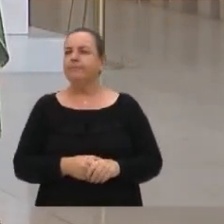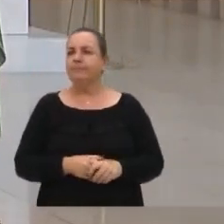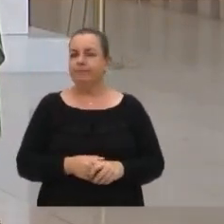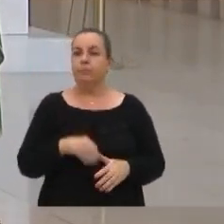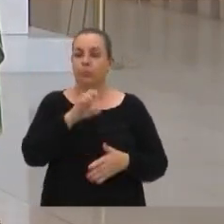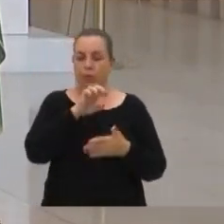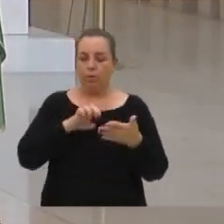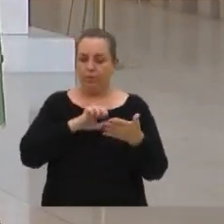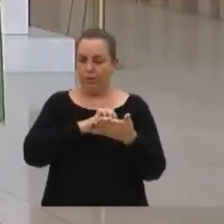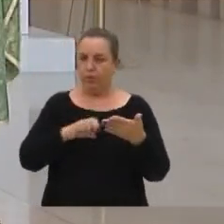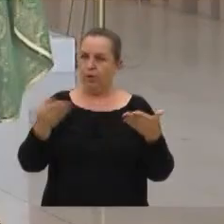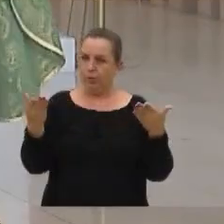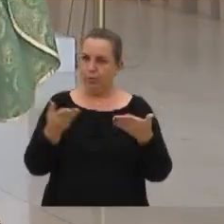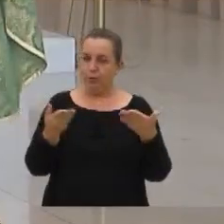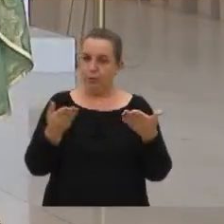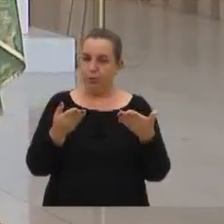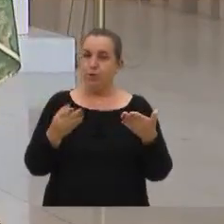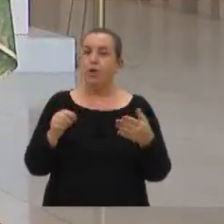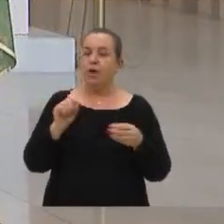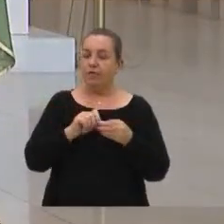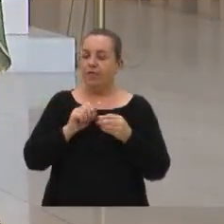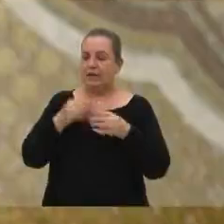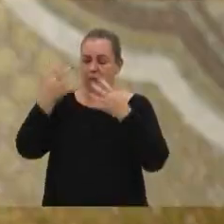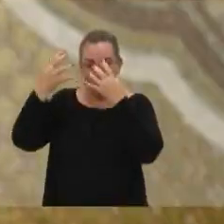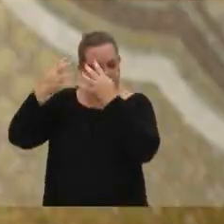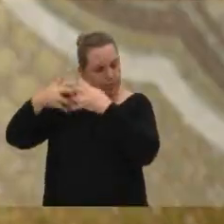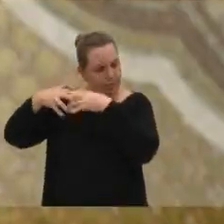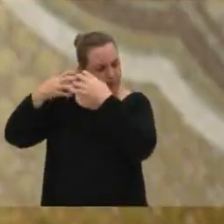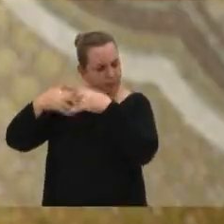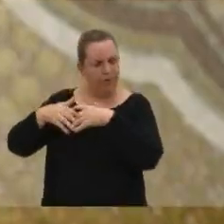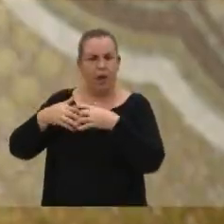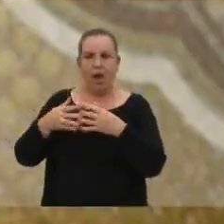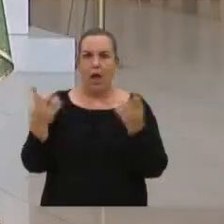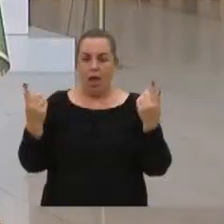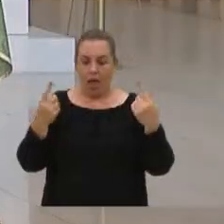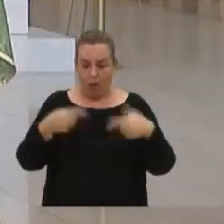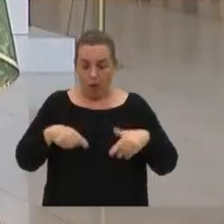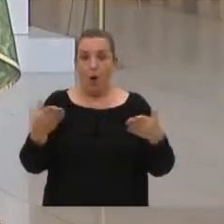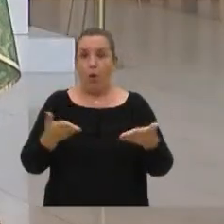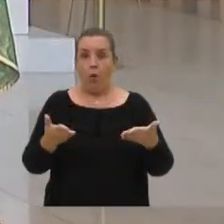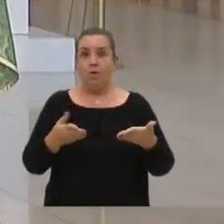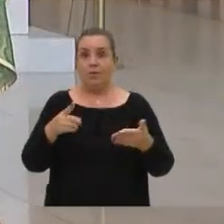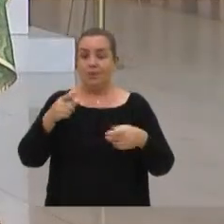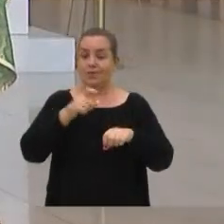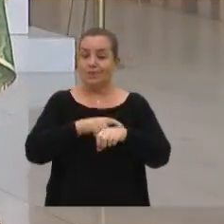Evangelho de hoje é uma reflexão bem atual para esse tempo de eleição.